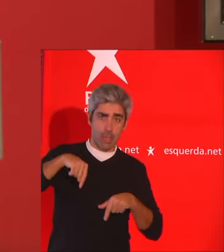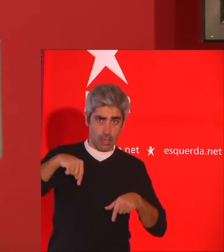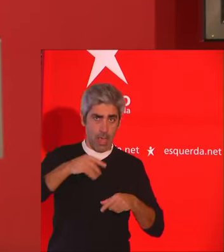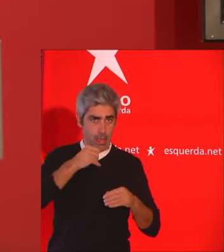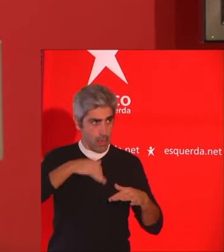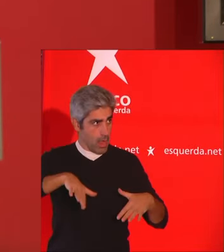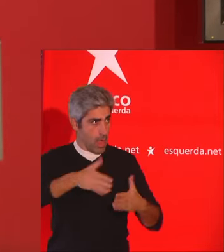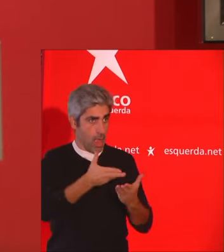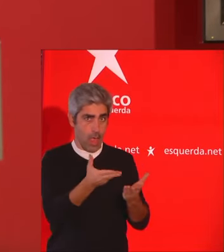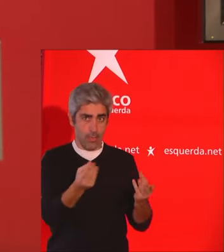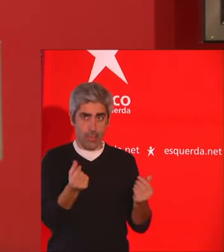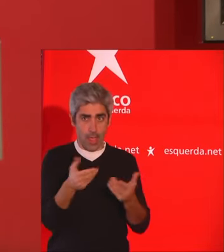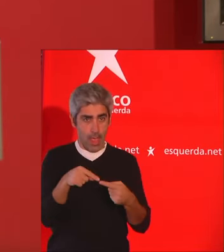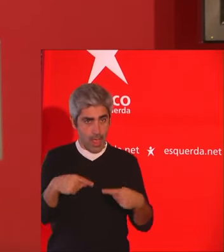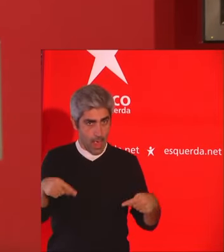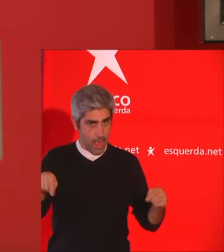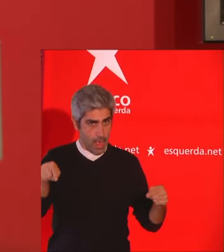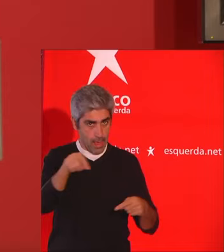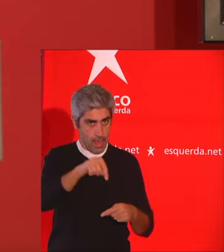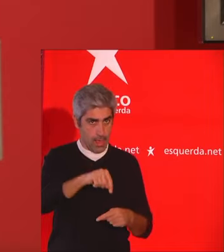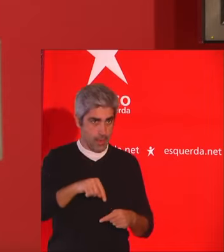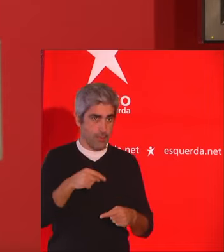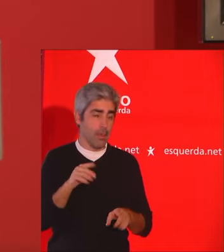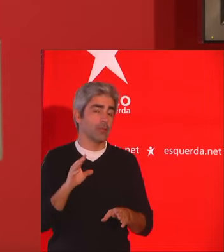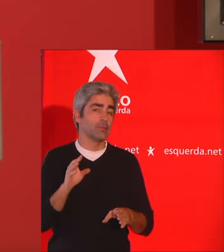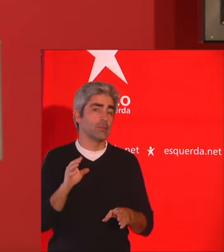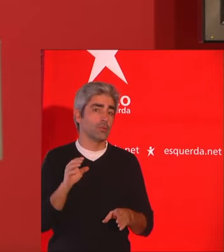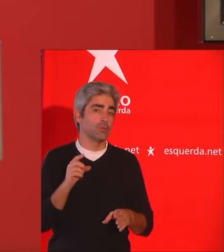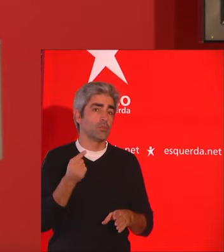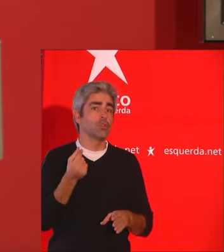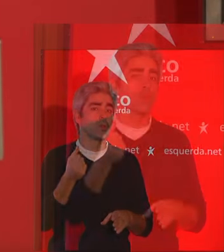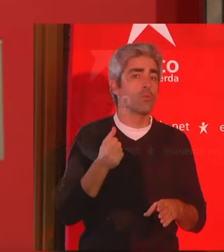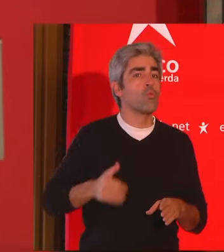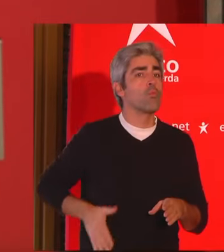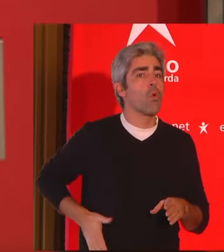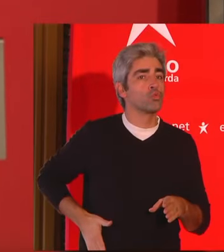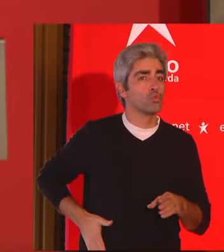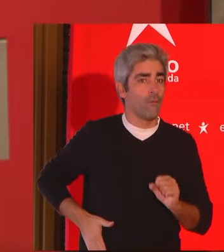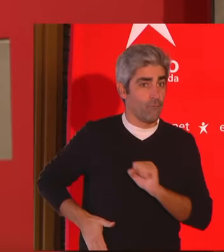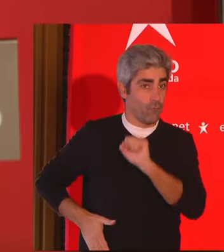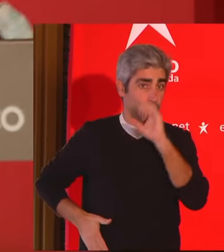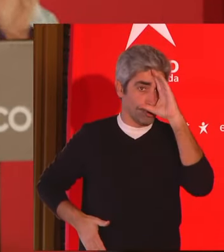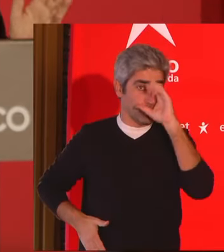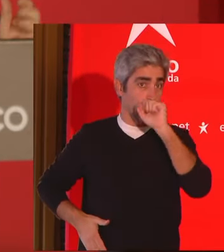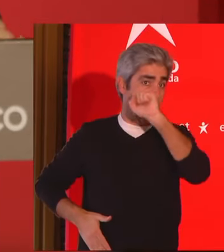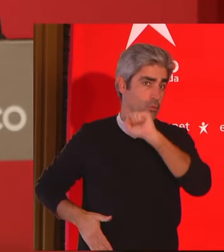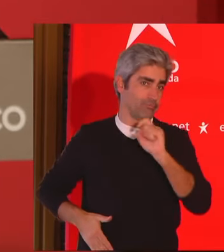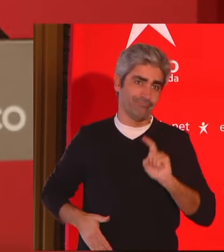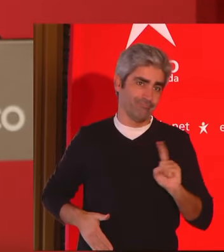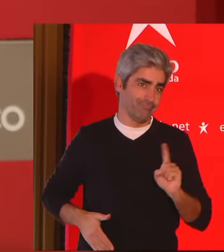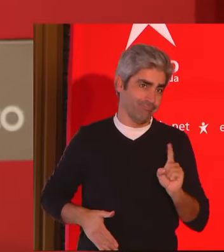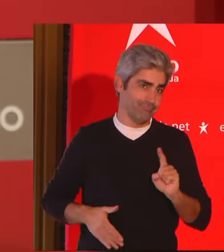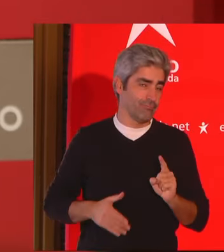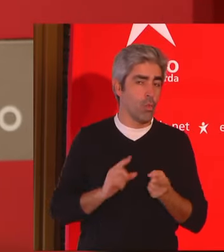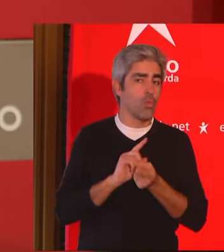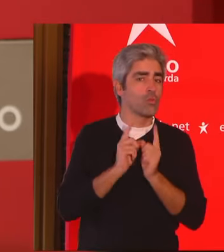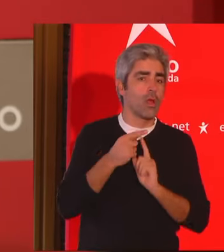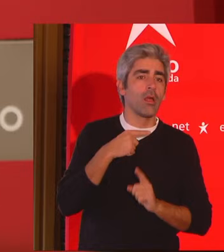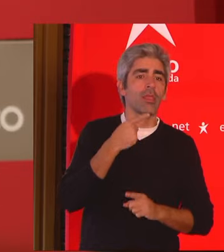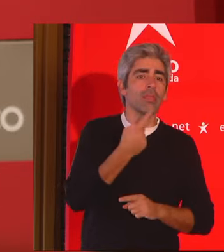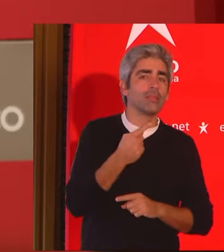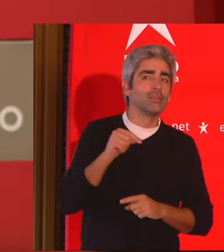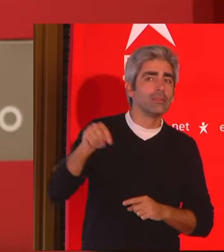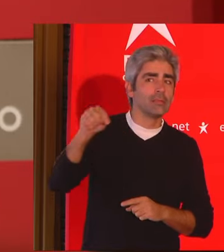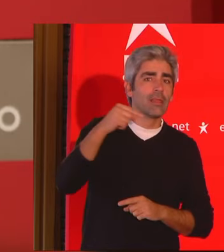terra, e está não nos bolsos do Estado, porque ao contrário do que dizem